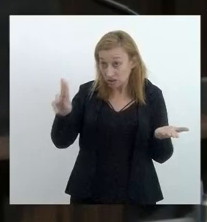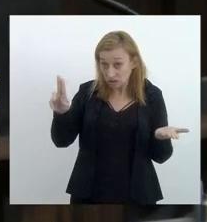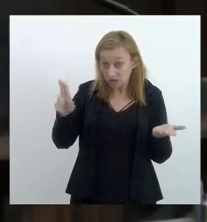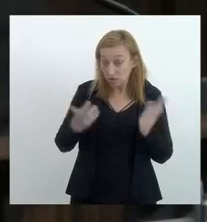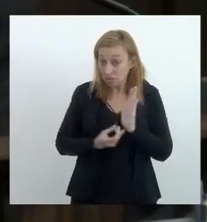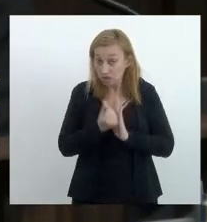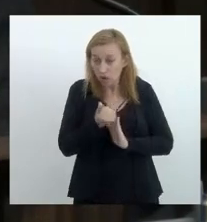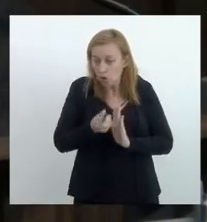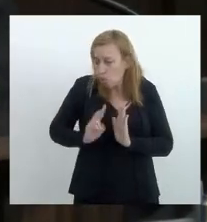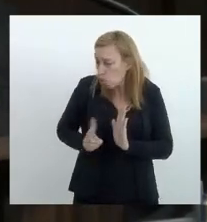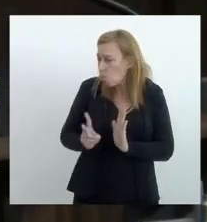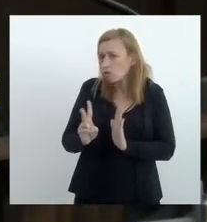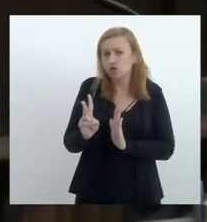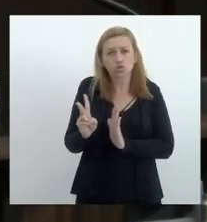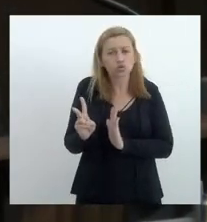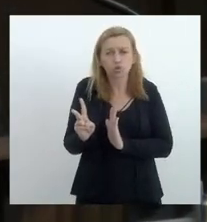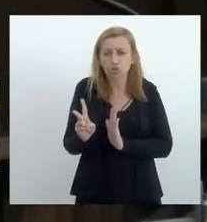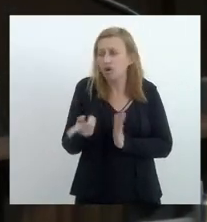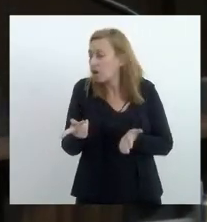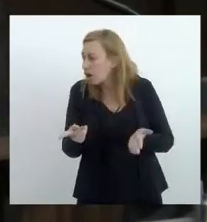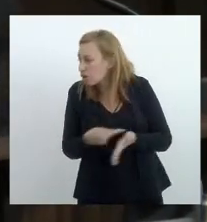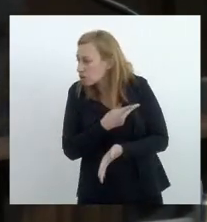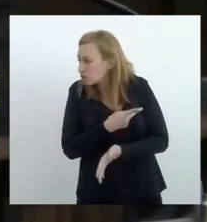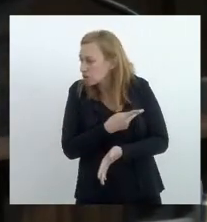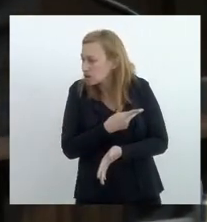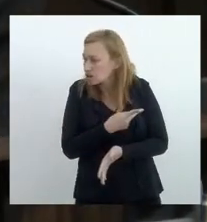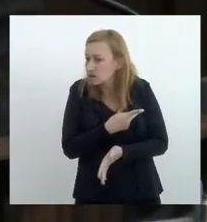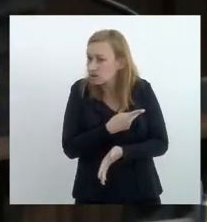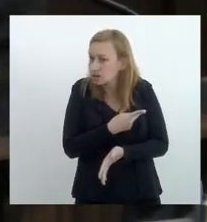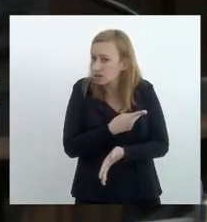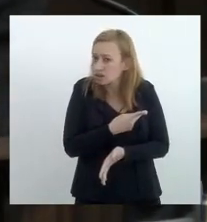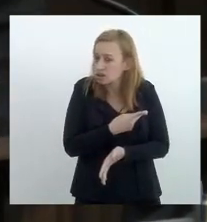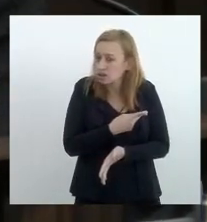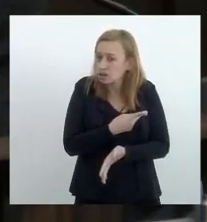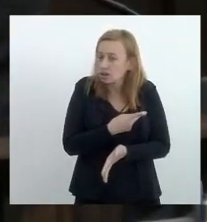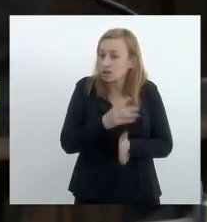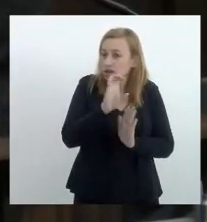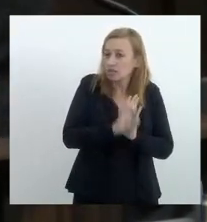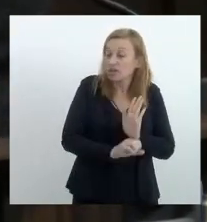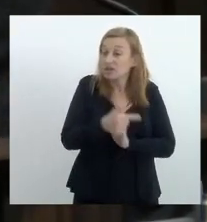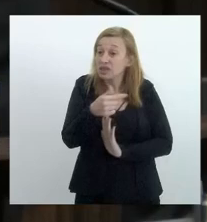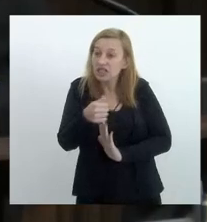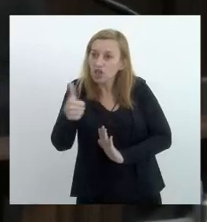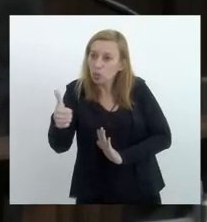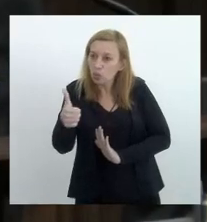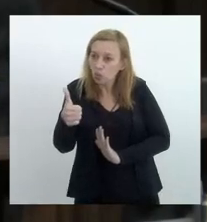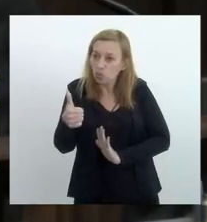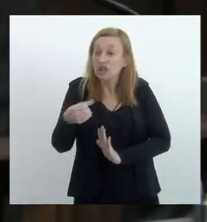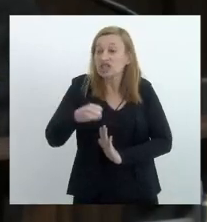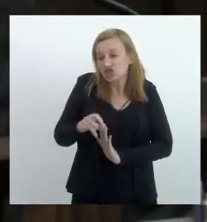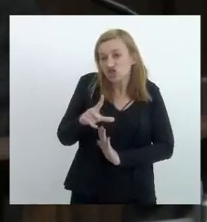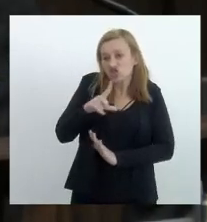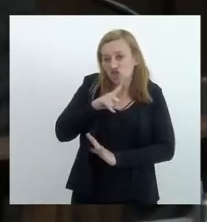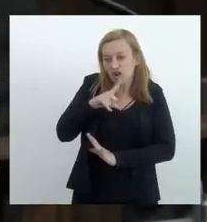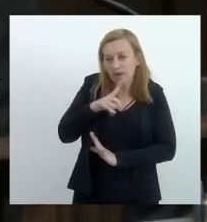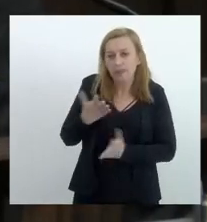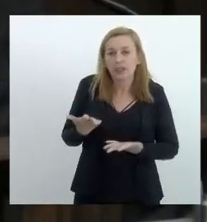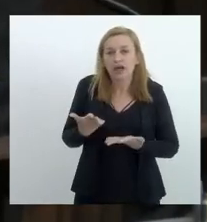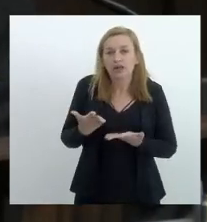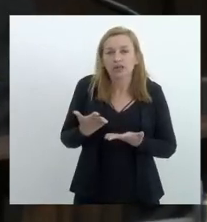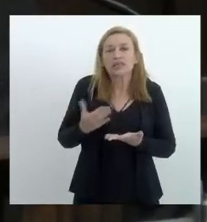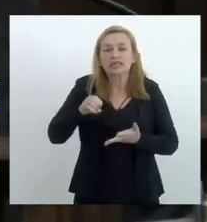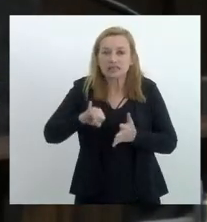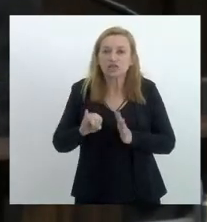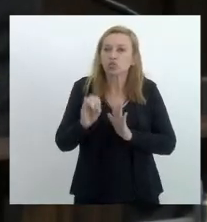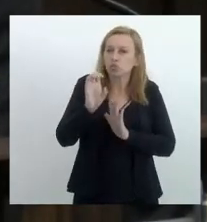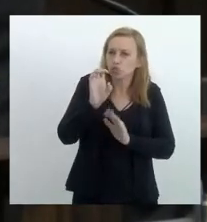universidades, continua a acontecer ao arrepio da Emenda Constitucional 71. Porque se o